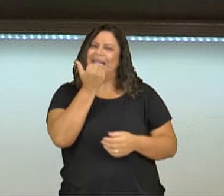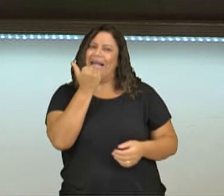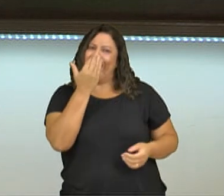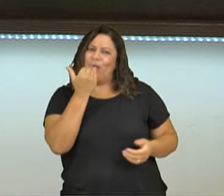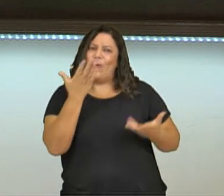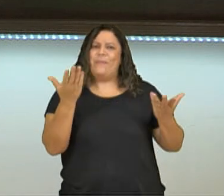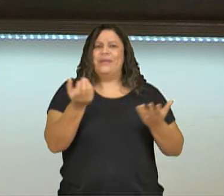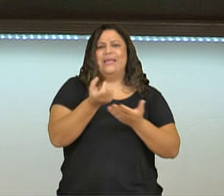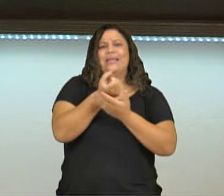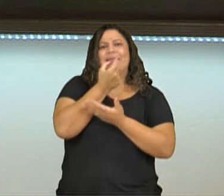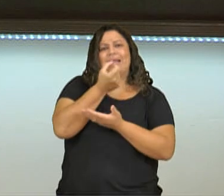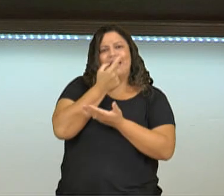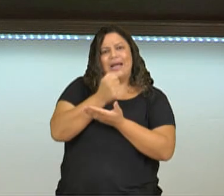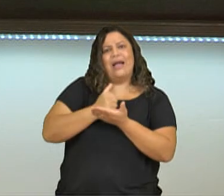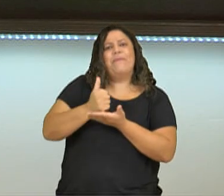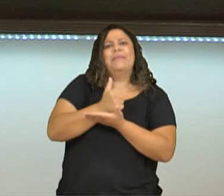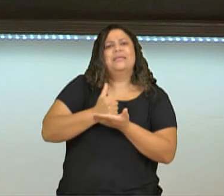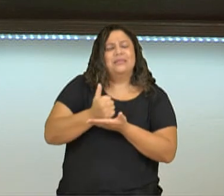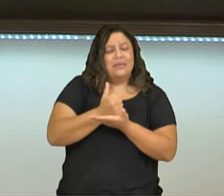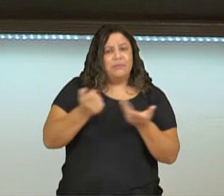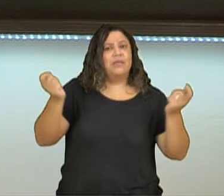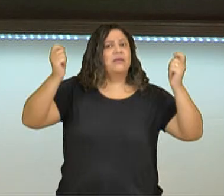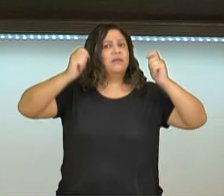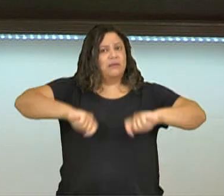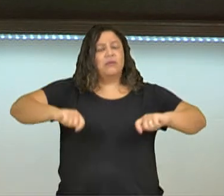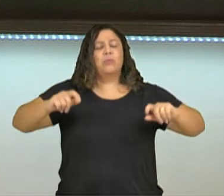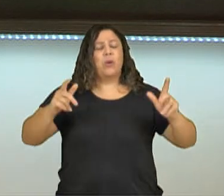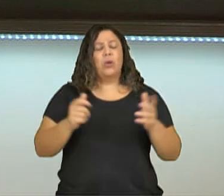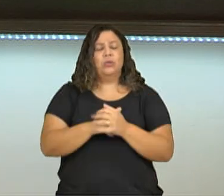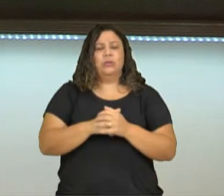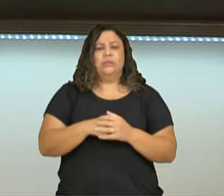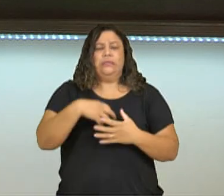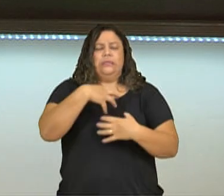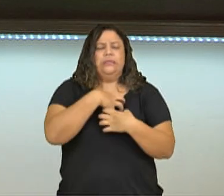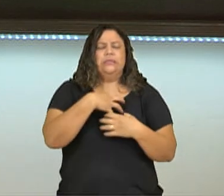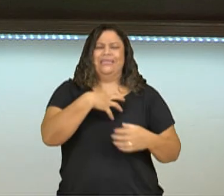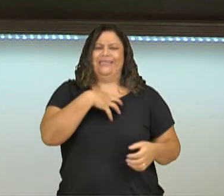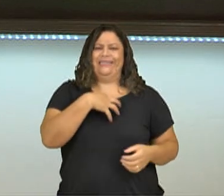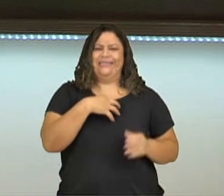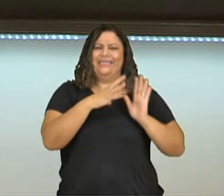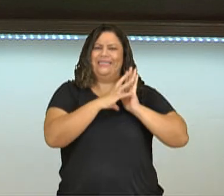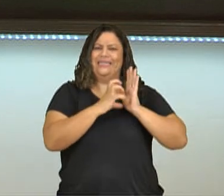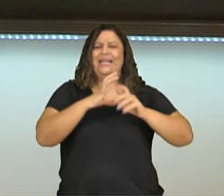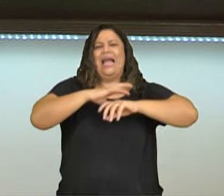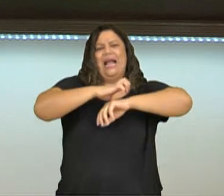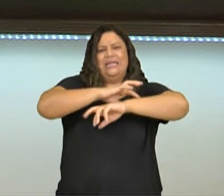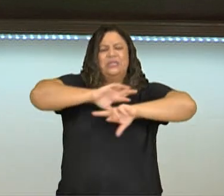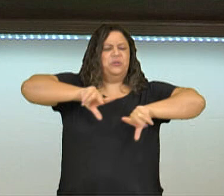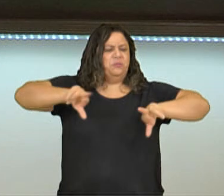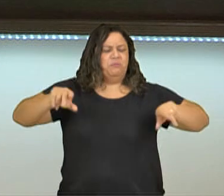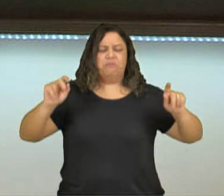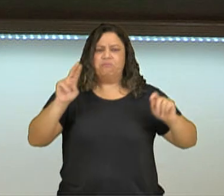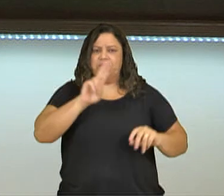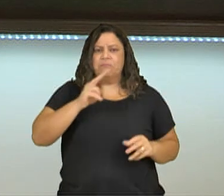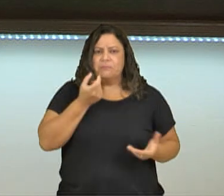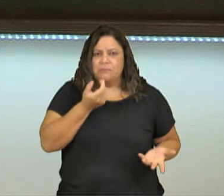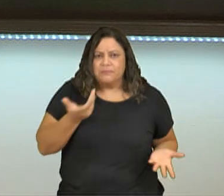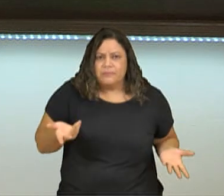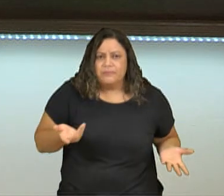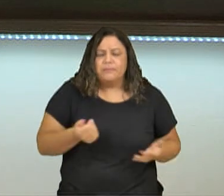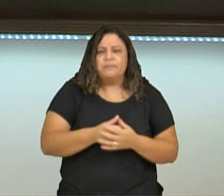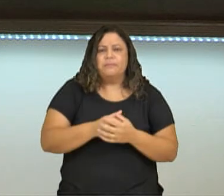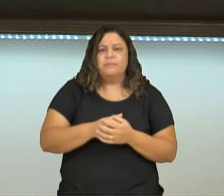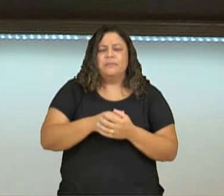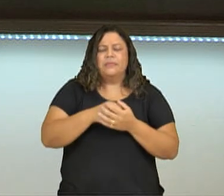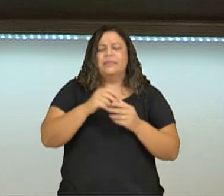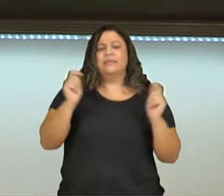do medicamento e possa vir a dar efeitos colaterais nas pessoas que estão utilizando. Então, eles primam